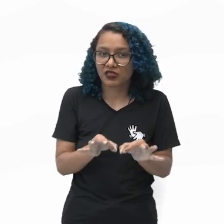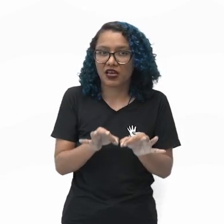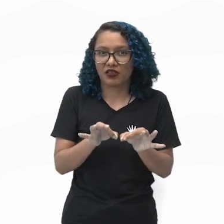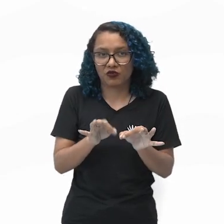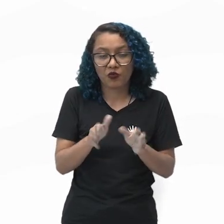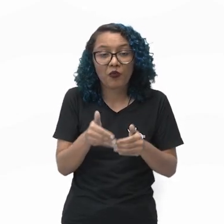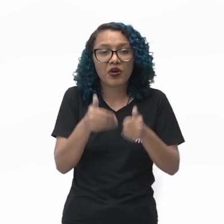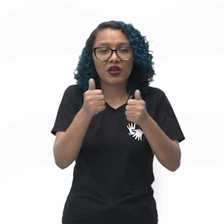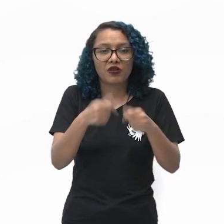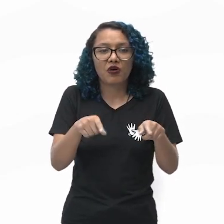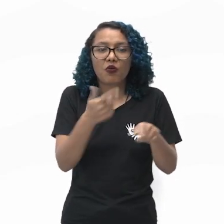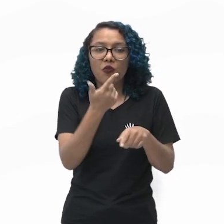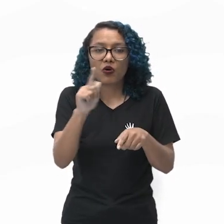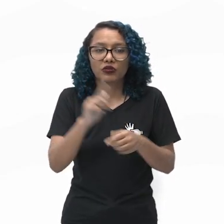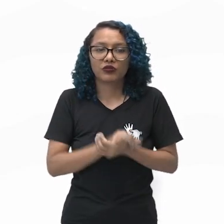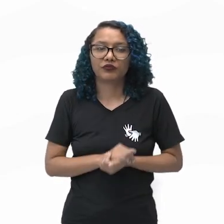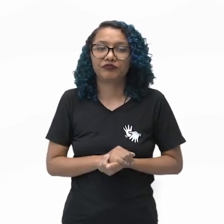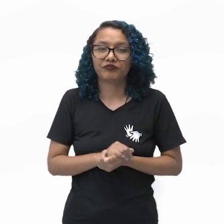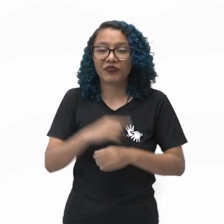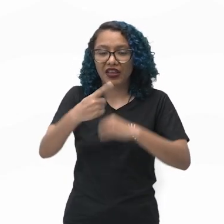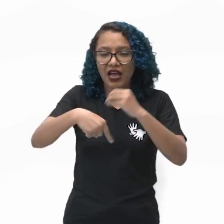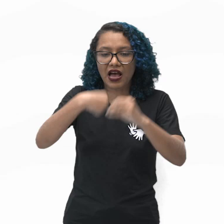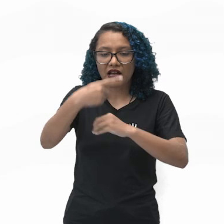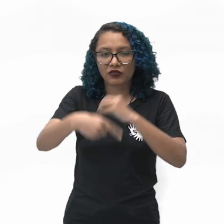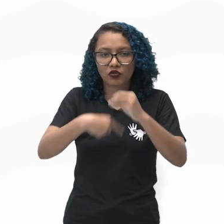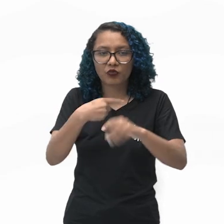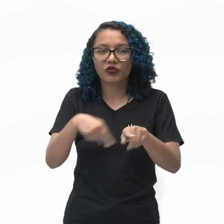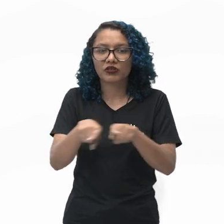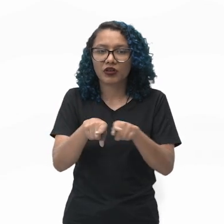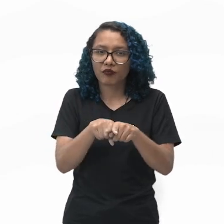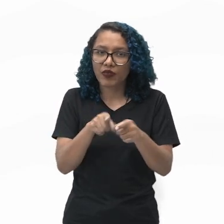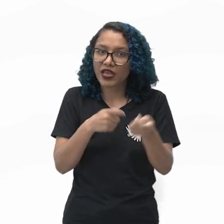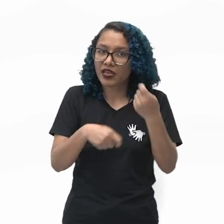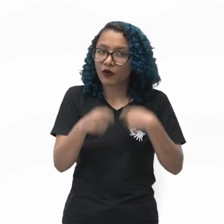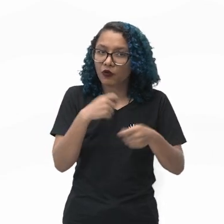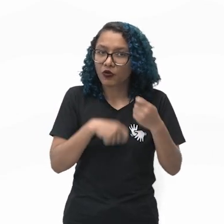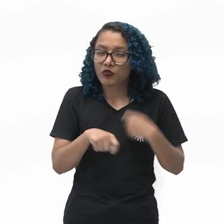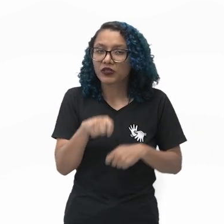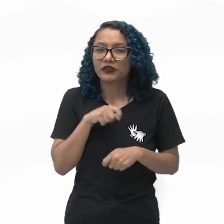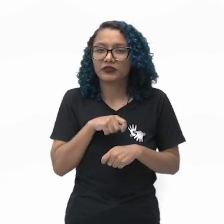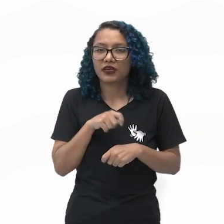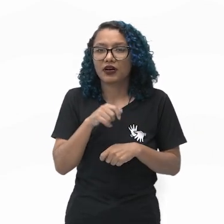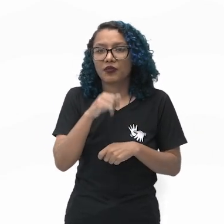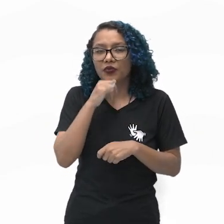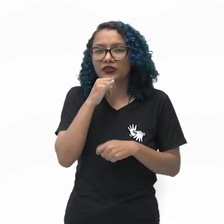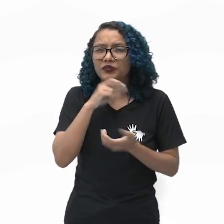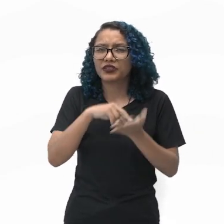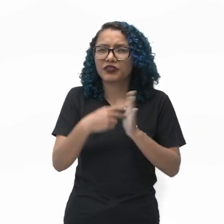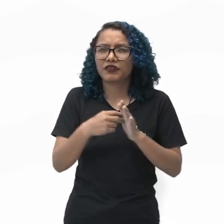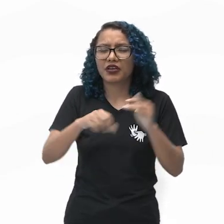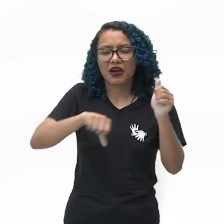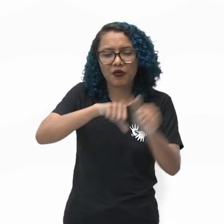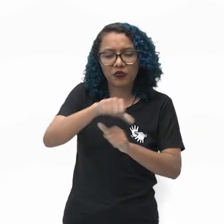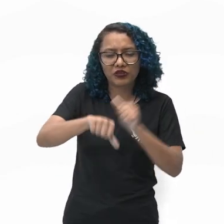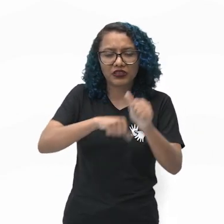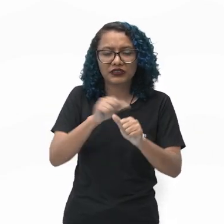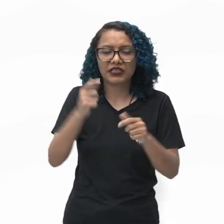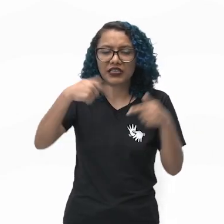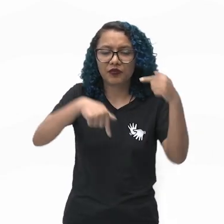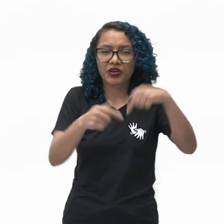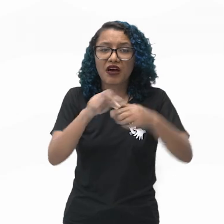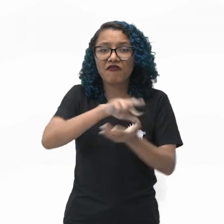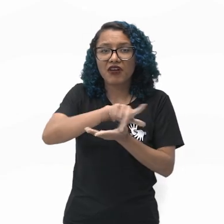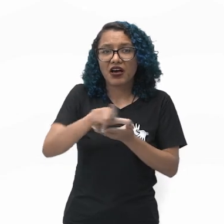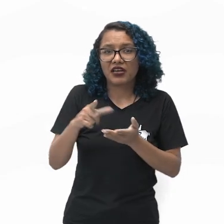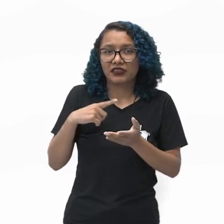é a economia de átomos. O que isso significa? Significa que eu tenho várias reações químicas que podem ocorrer